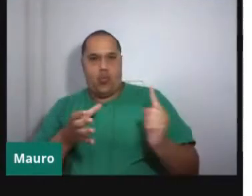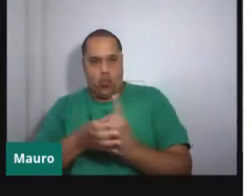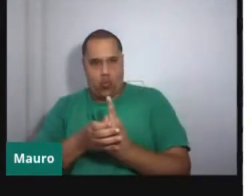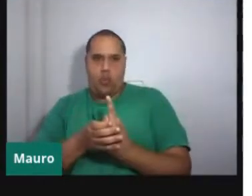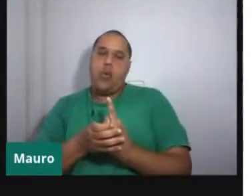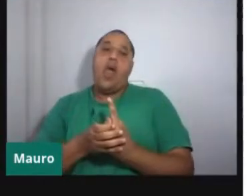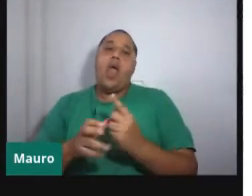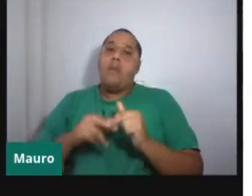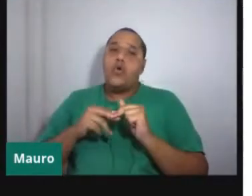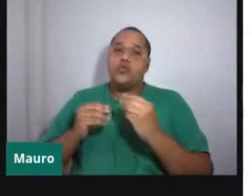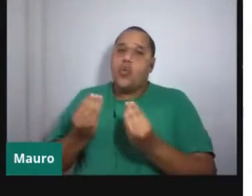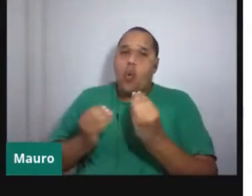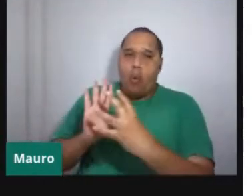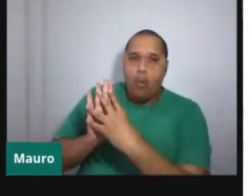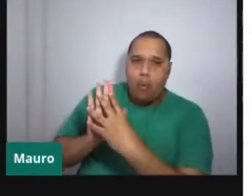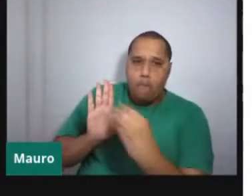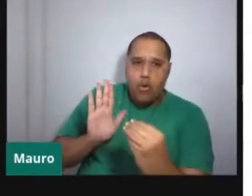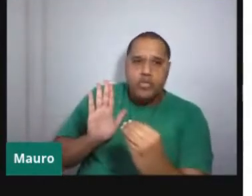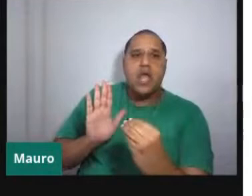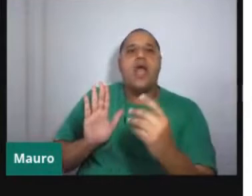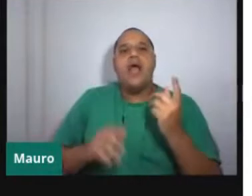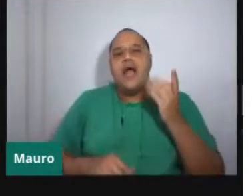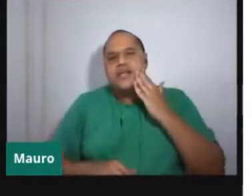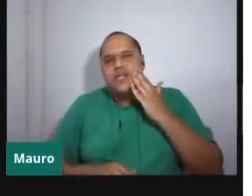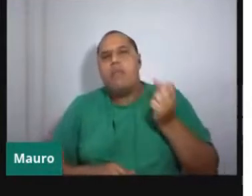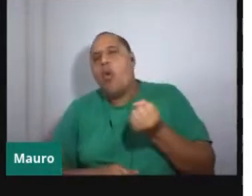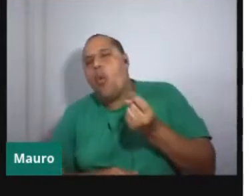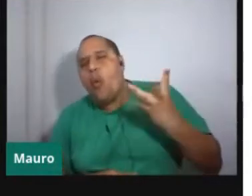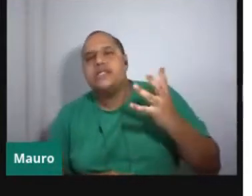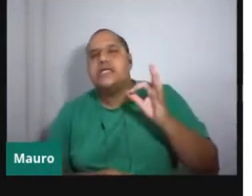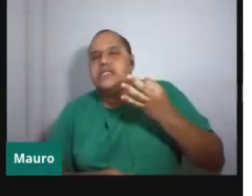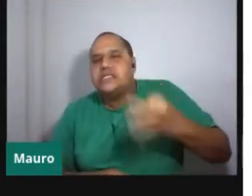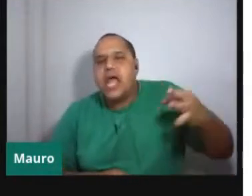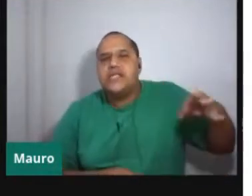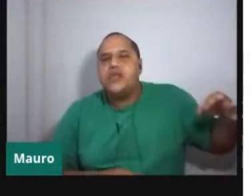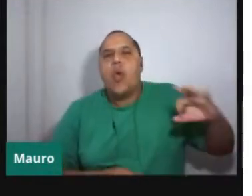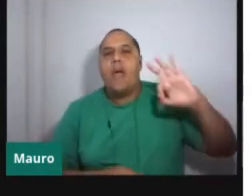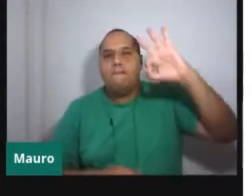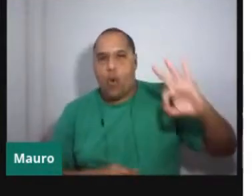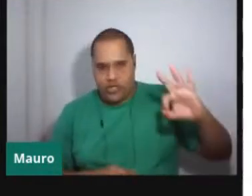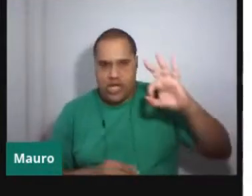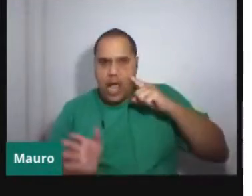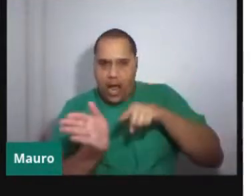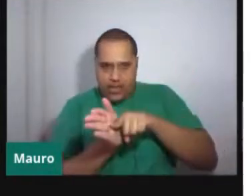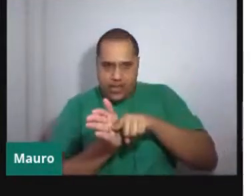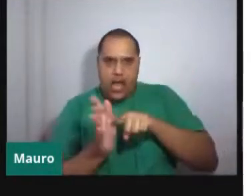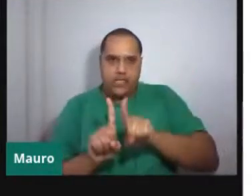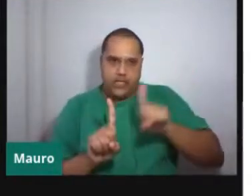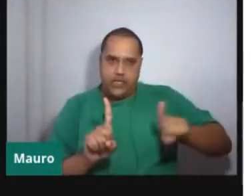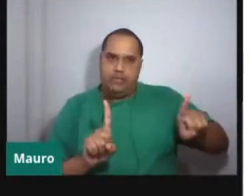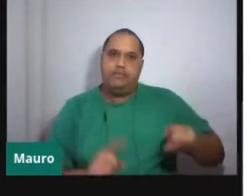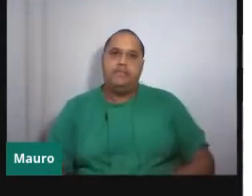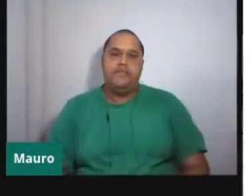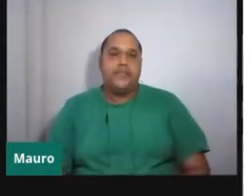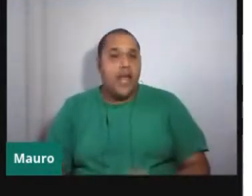é medido pela acurácia, quantas vezes ele acerta, né? Aqui, para dar um exemplo disso mais detalhado,